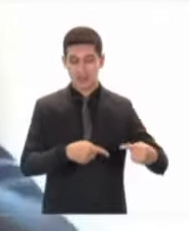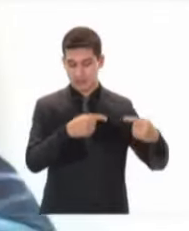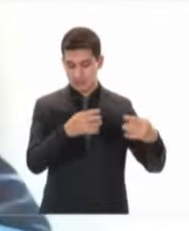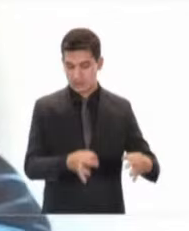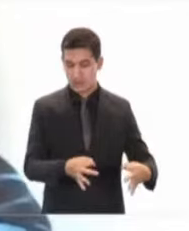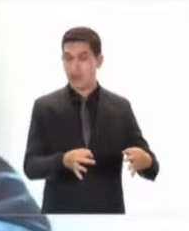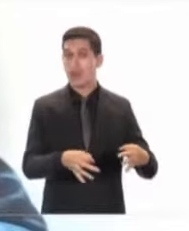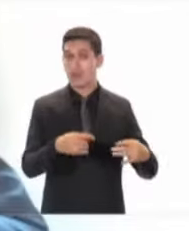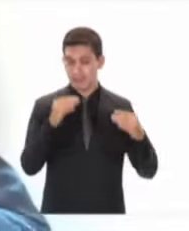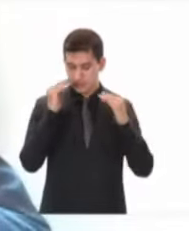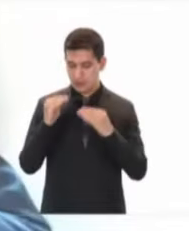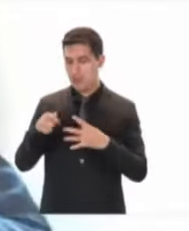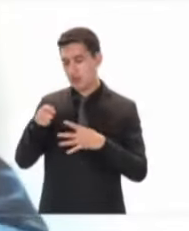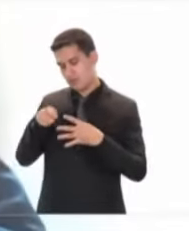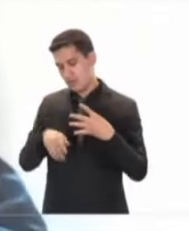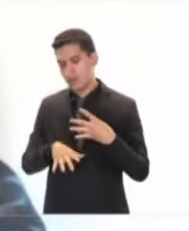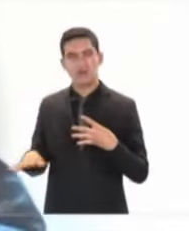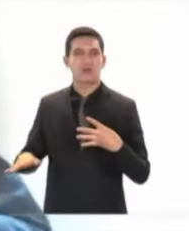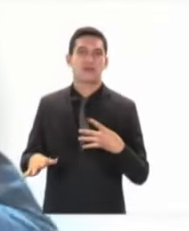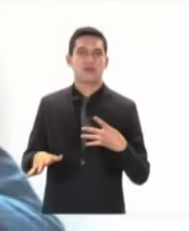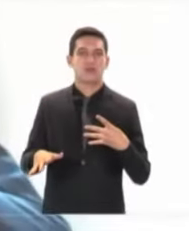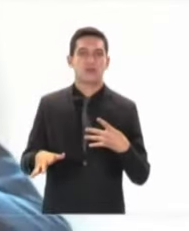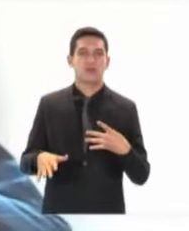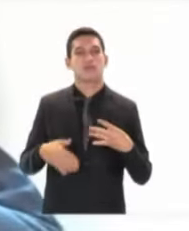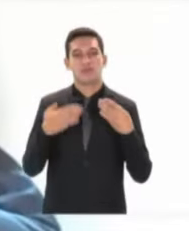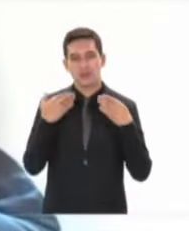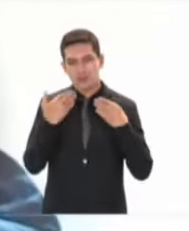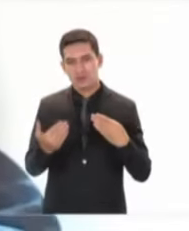jurisprudência não pacífica, disputada,